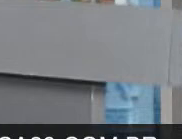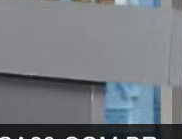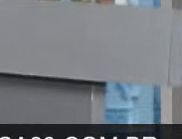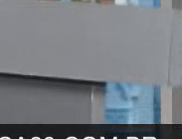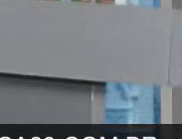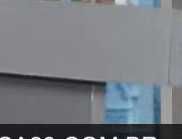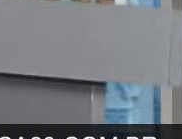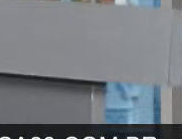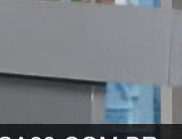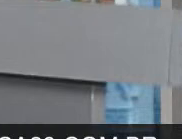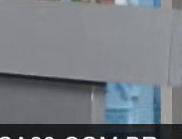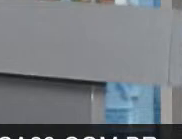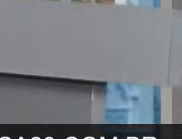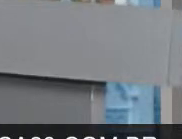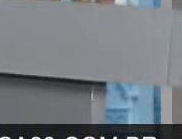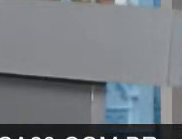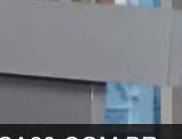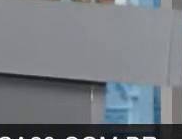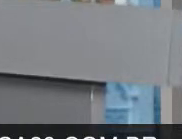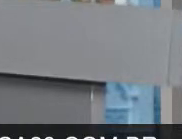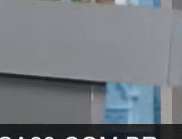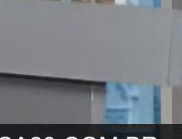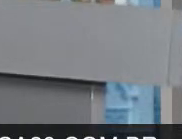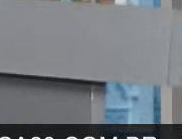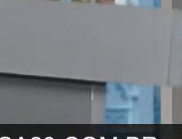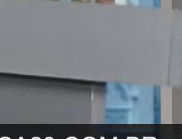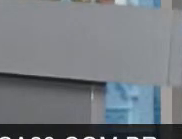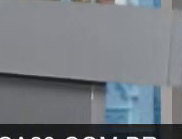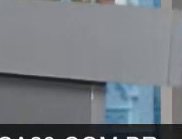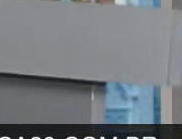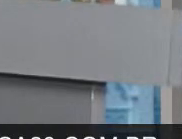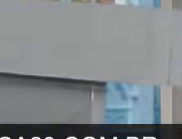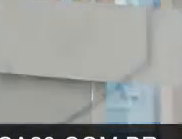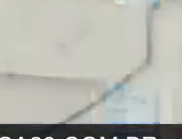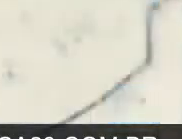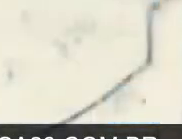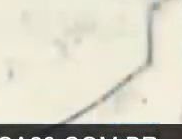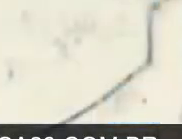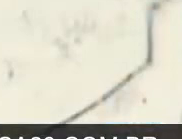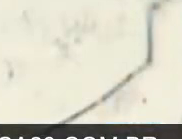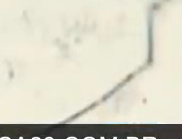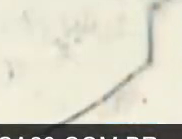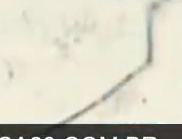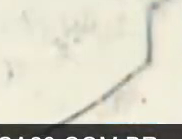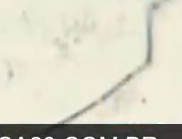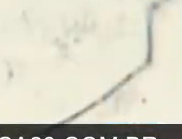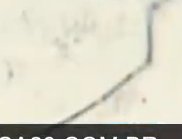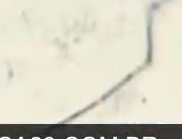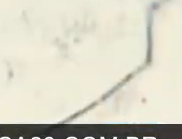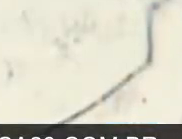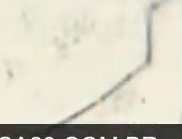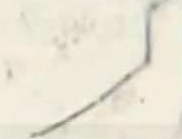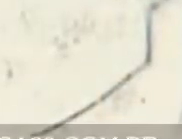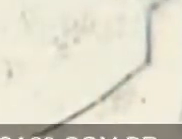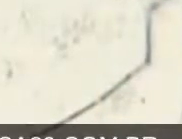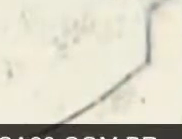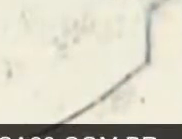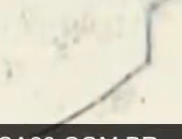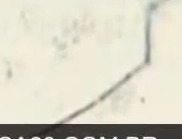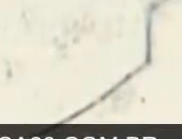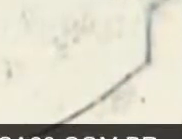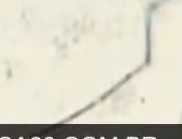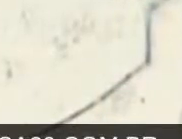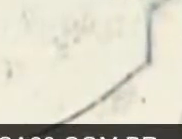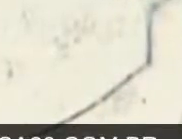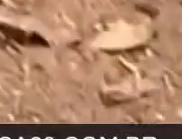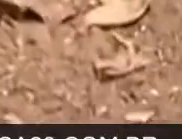começo da noite. As informações que você já acompanha ao vivo aqui no JR23. Coloca as imagens na tela. Até o momento